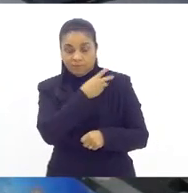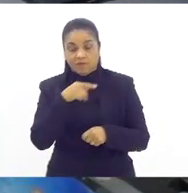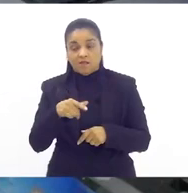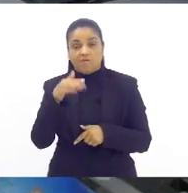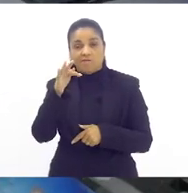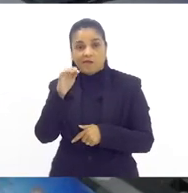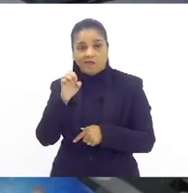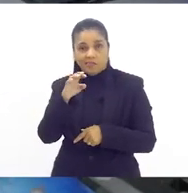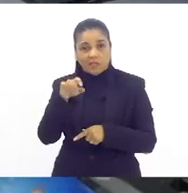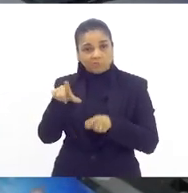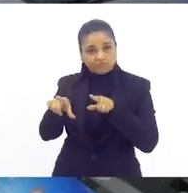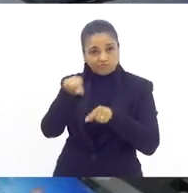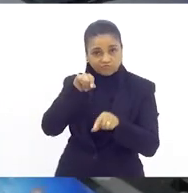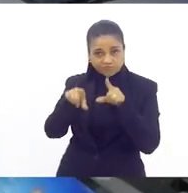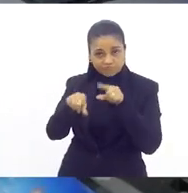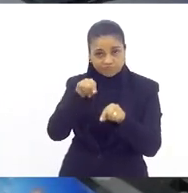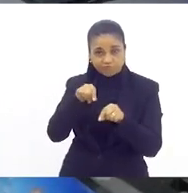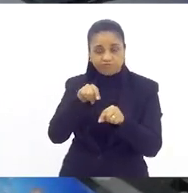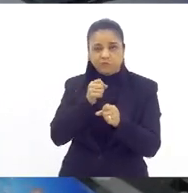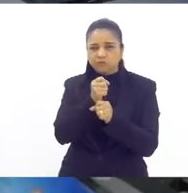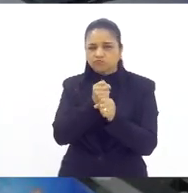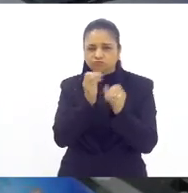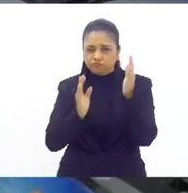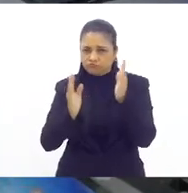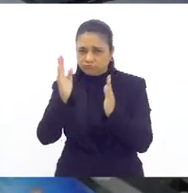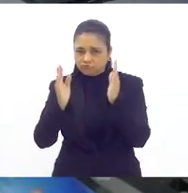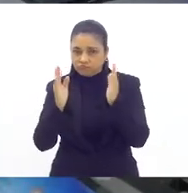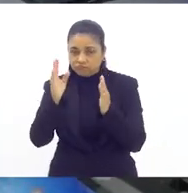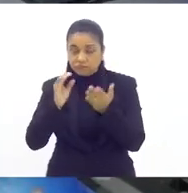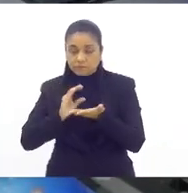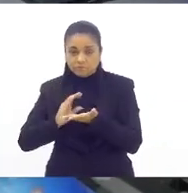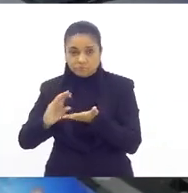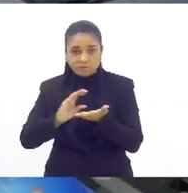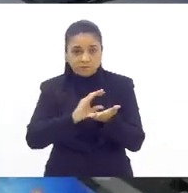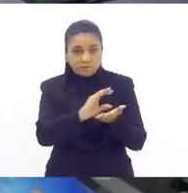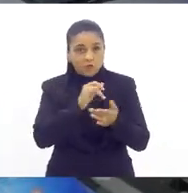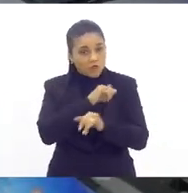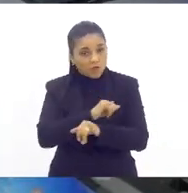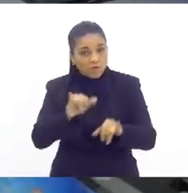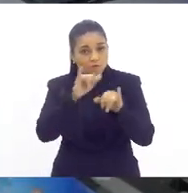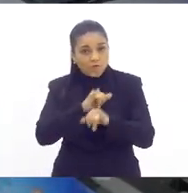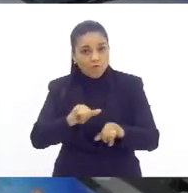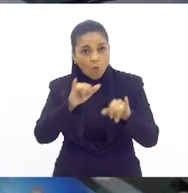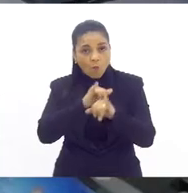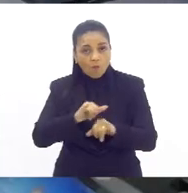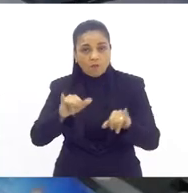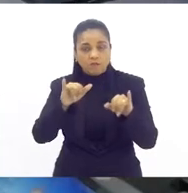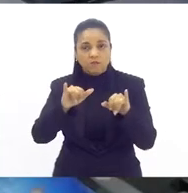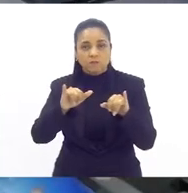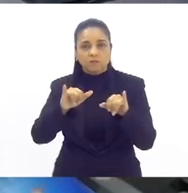nos últimos anos de investir em formação